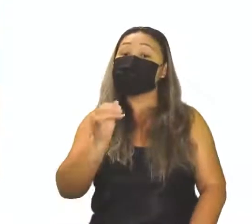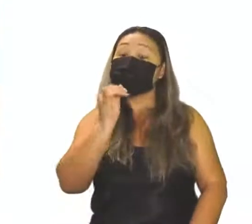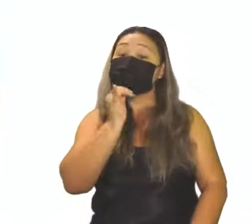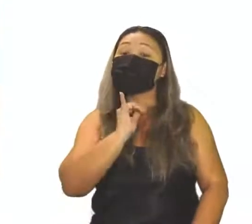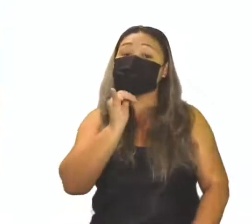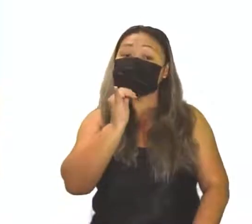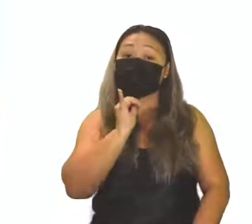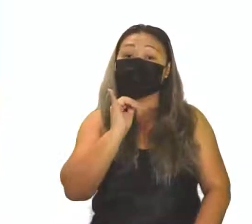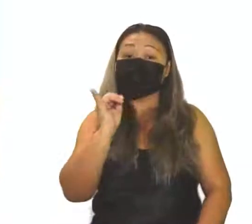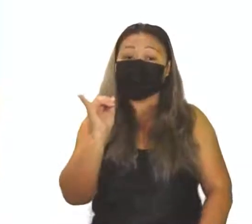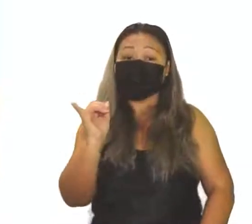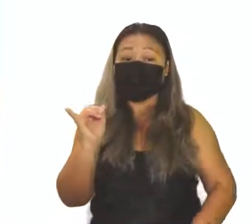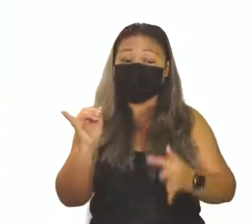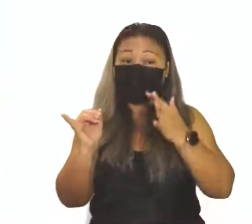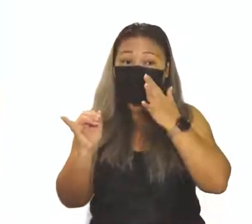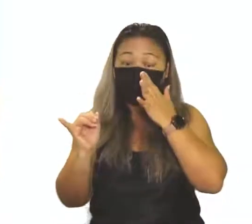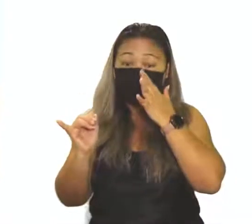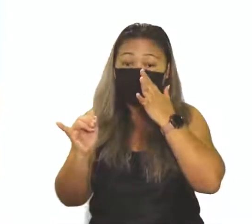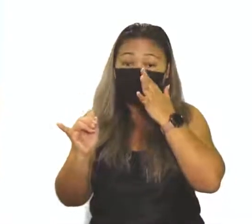Esse é o conhecimento